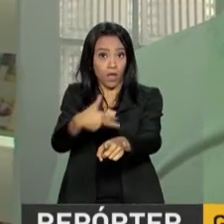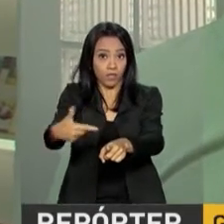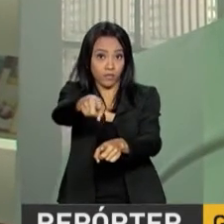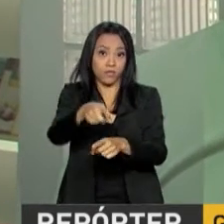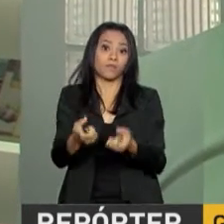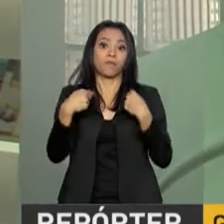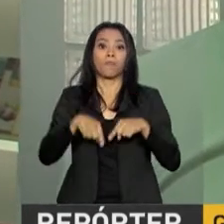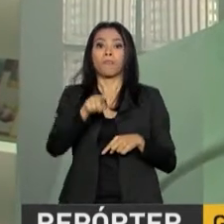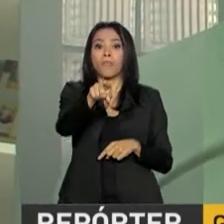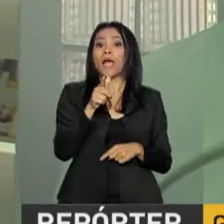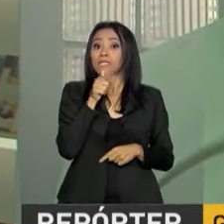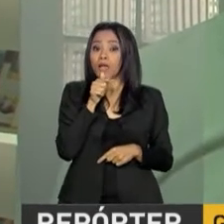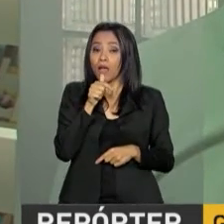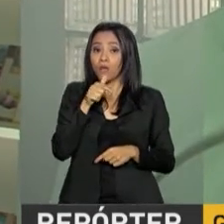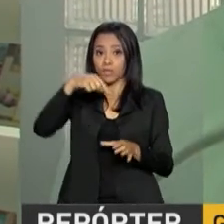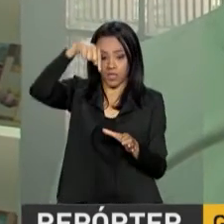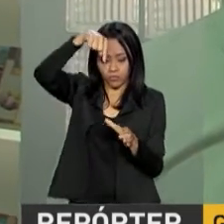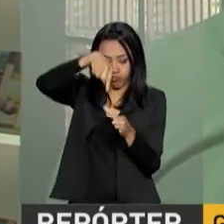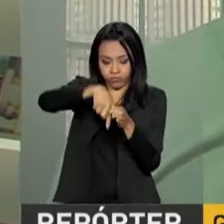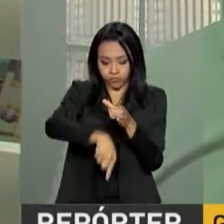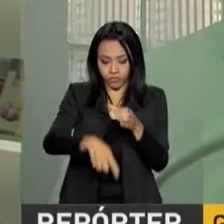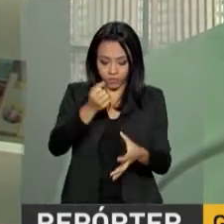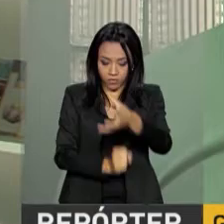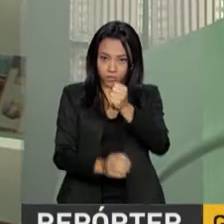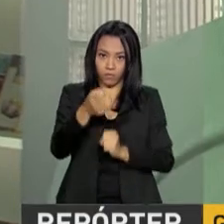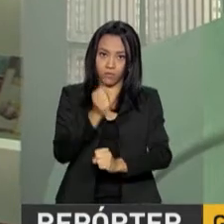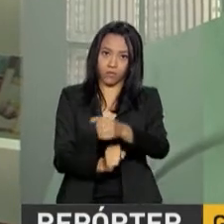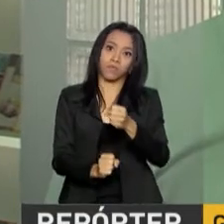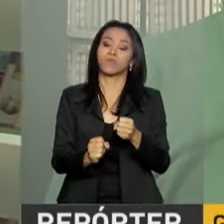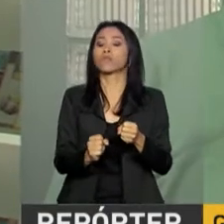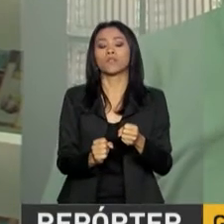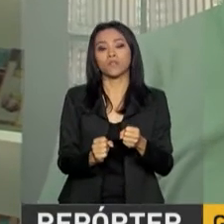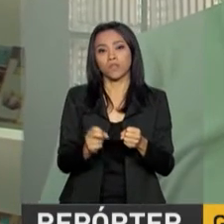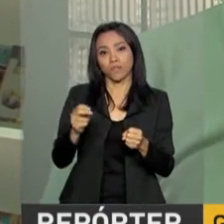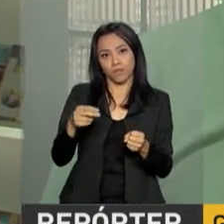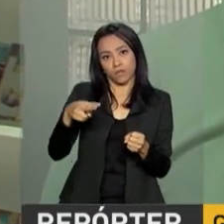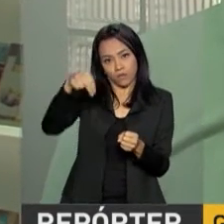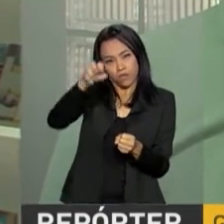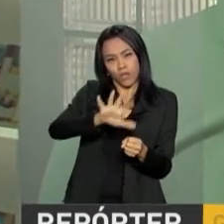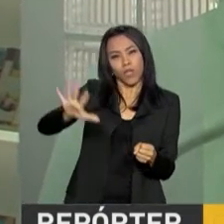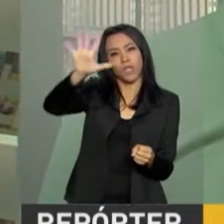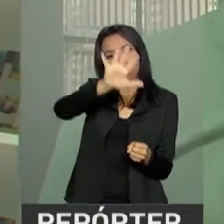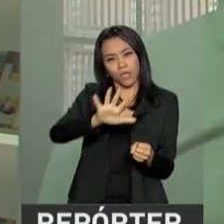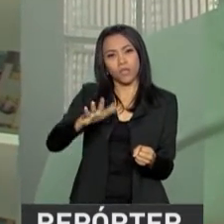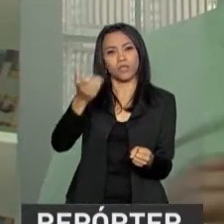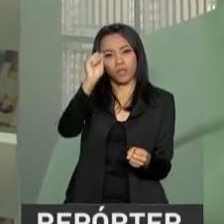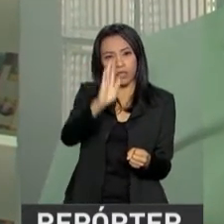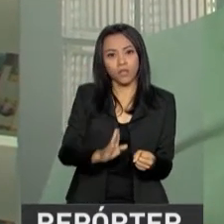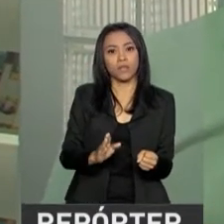poços subterrâneos existentes no semiárido brasileiro ficou bastante claro na